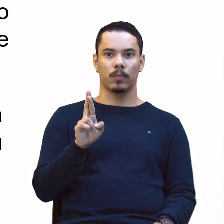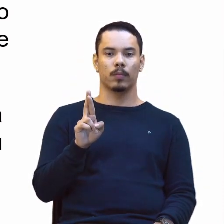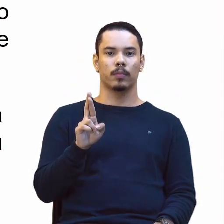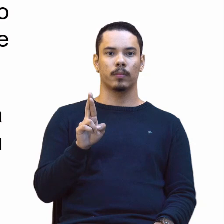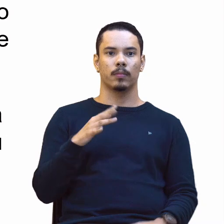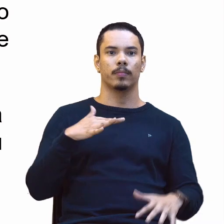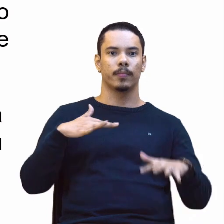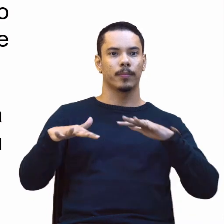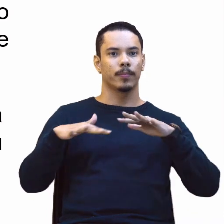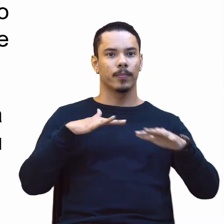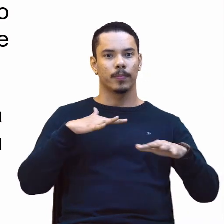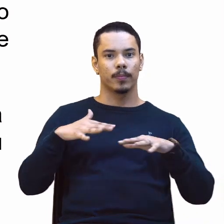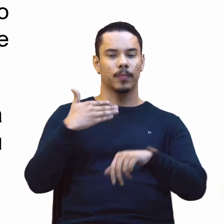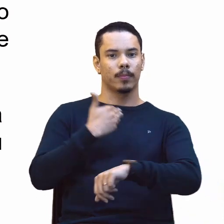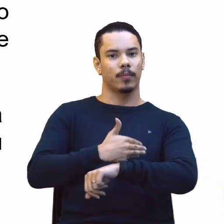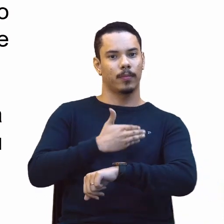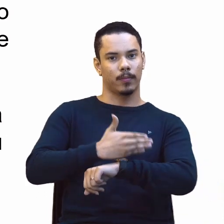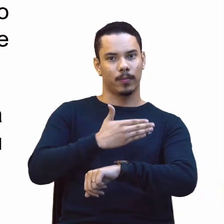Movimento.